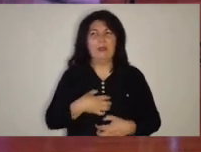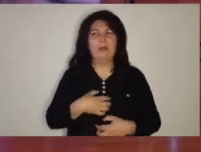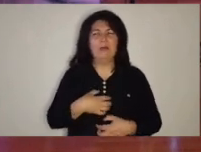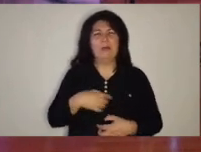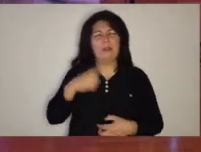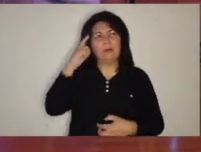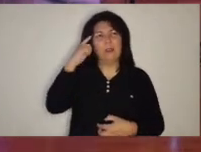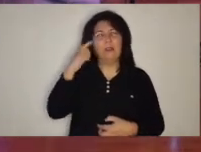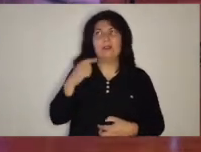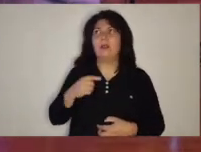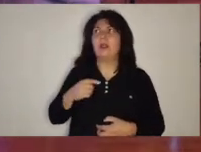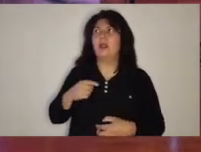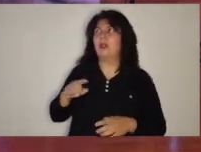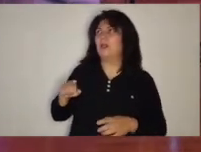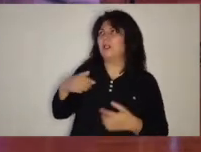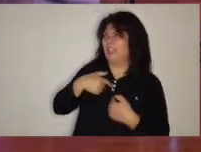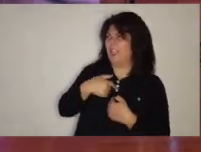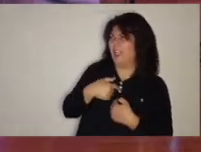começou